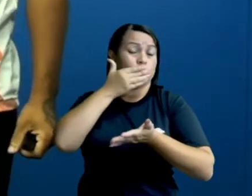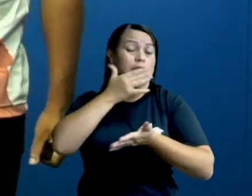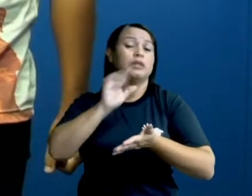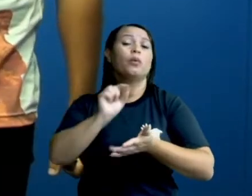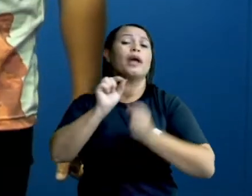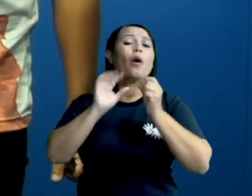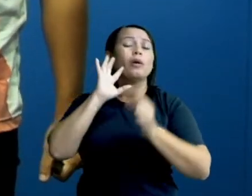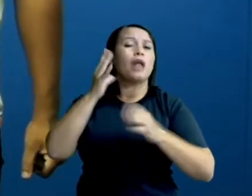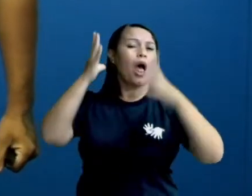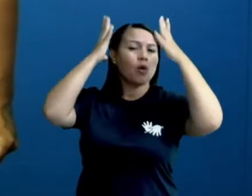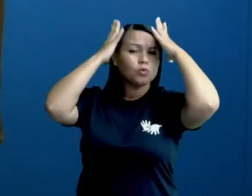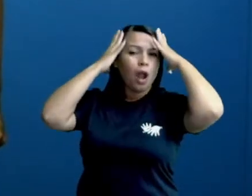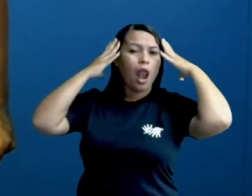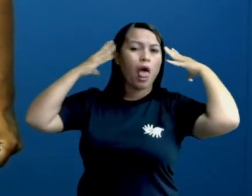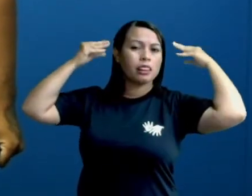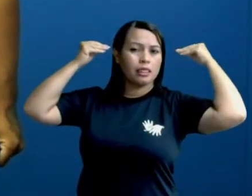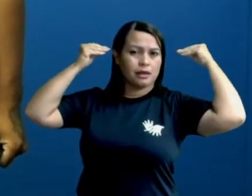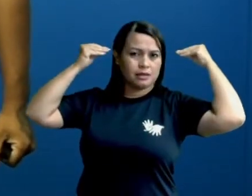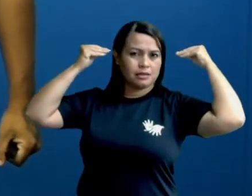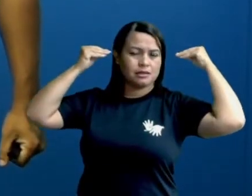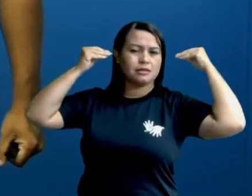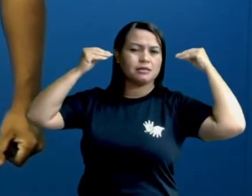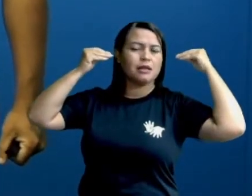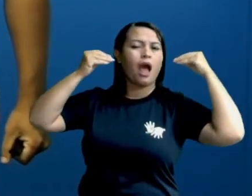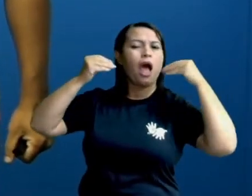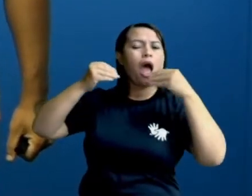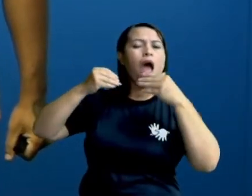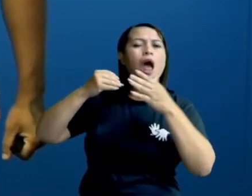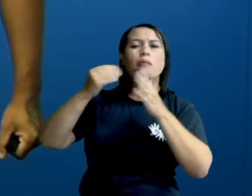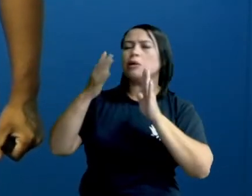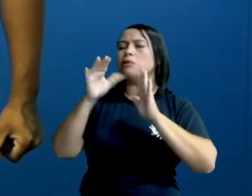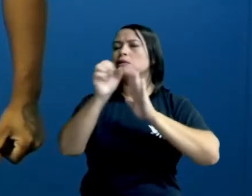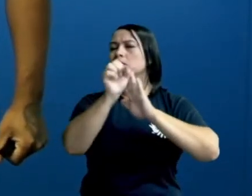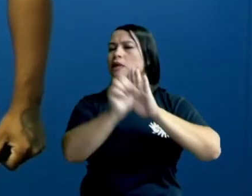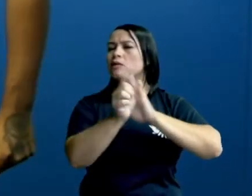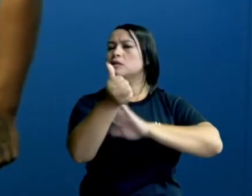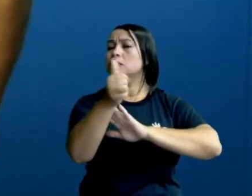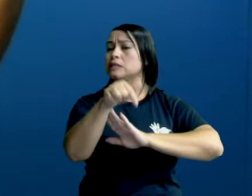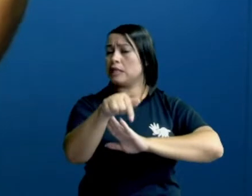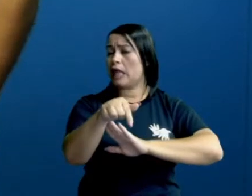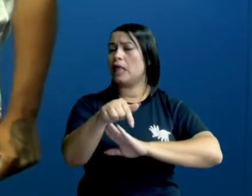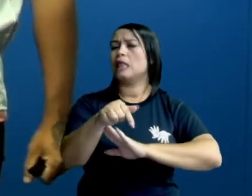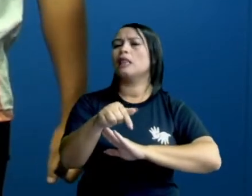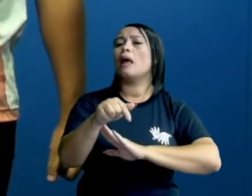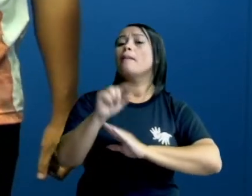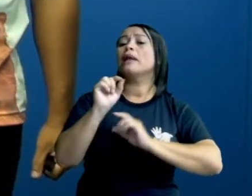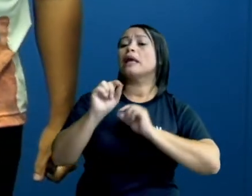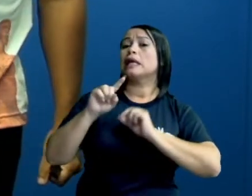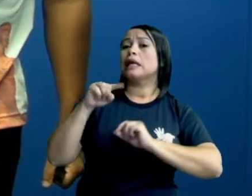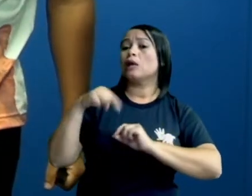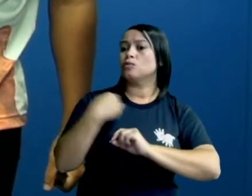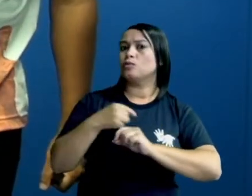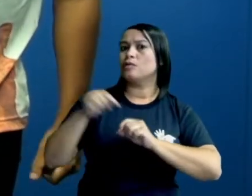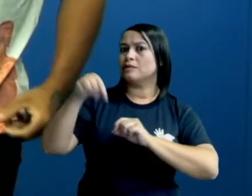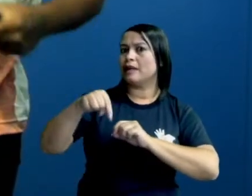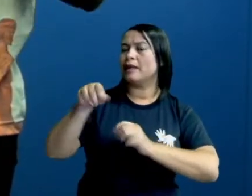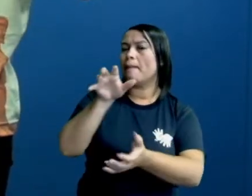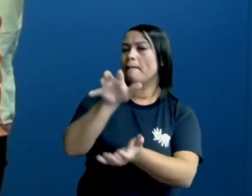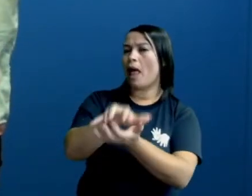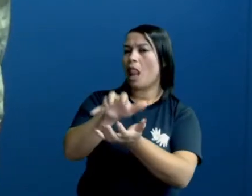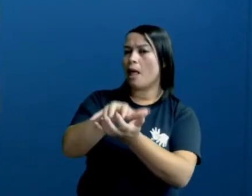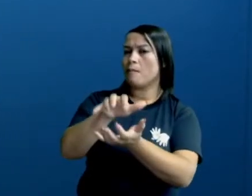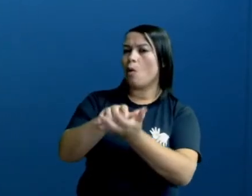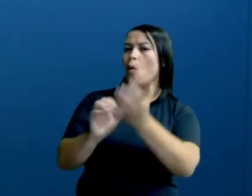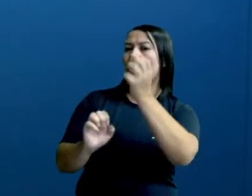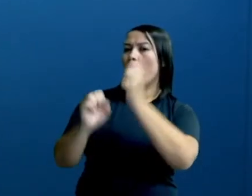acontece? Os holandeses, nesse período aí, lá no século XVII, para que os nossos engenhos aqui em Pernambuco, eles